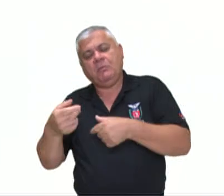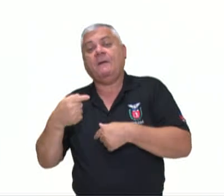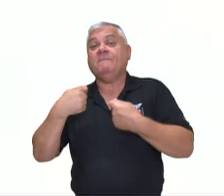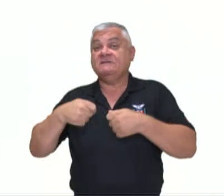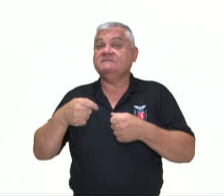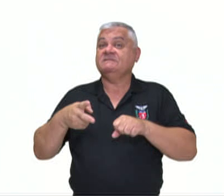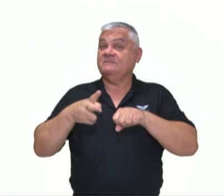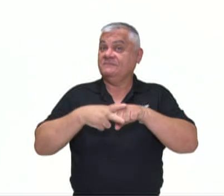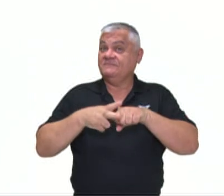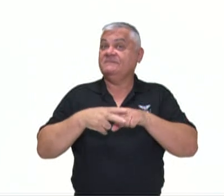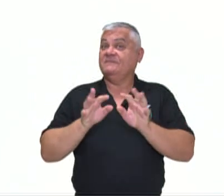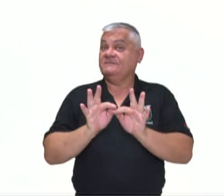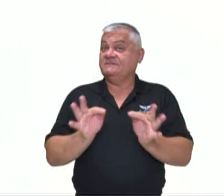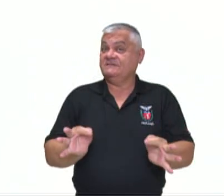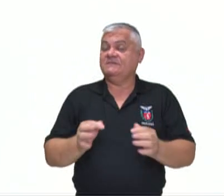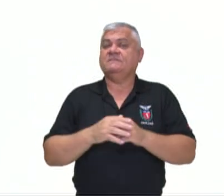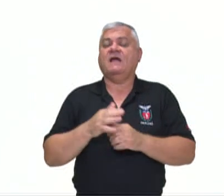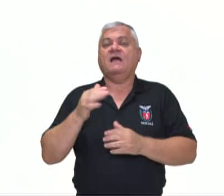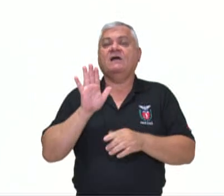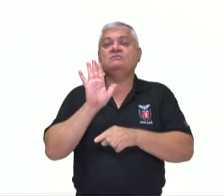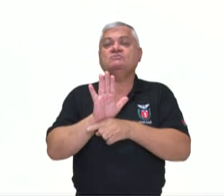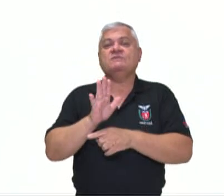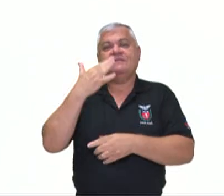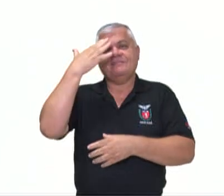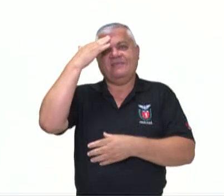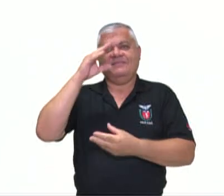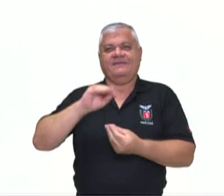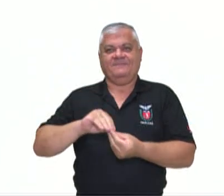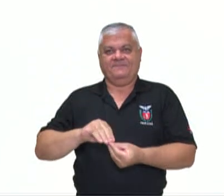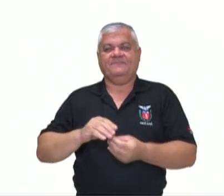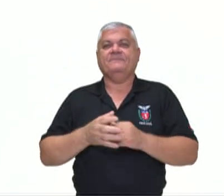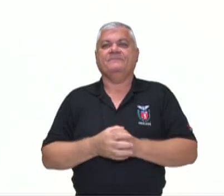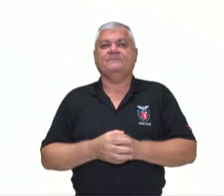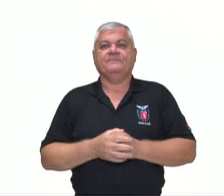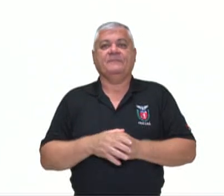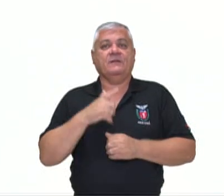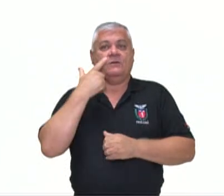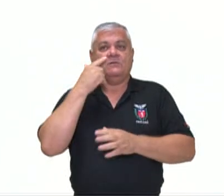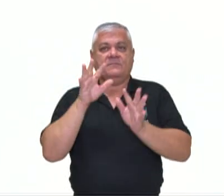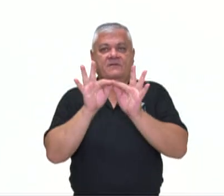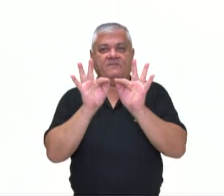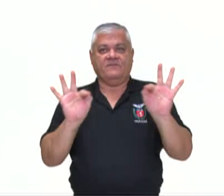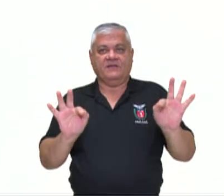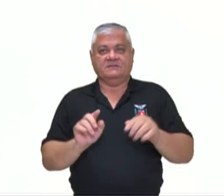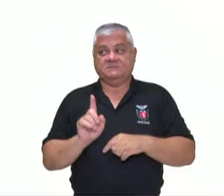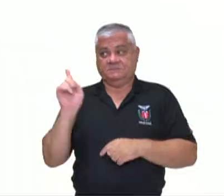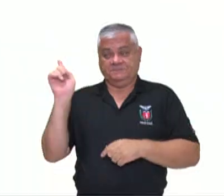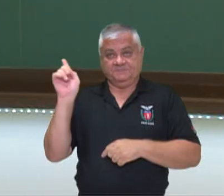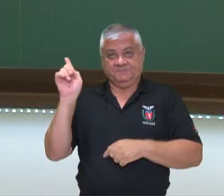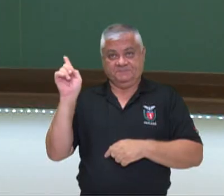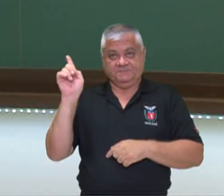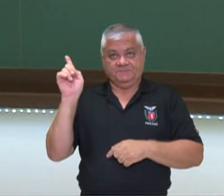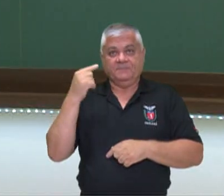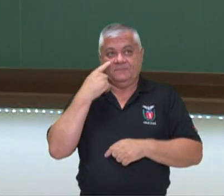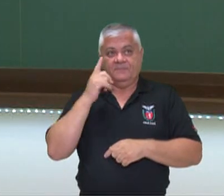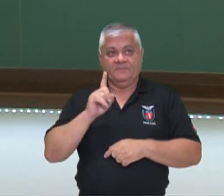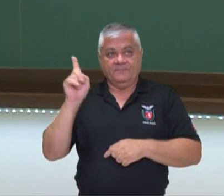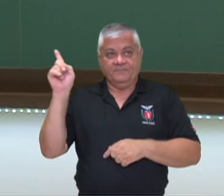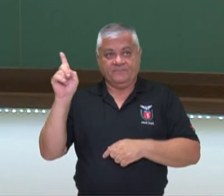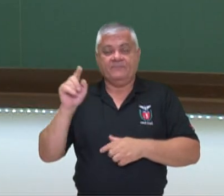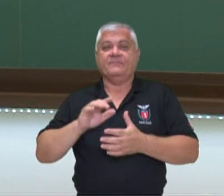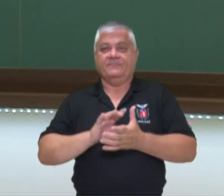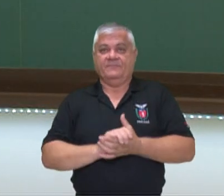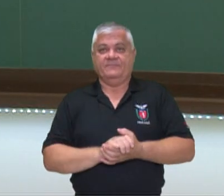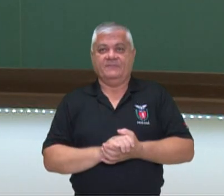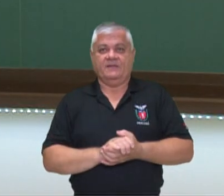simples, que ficará mais fácil para entender as atividades. Aqui nós temos uma frase do Garfield que diz o seguinte: